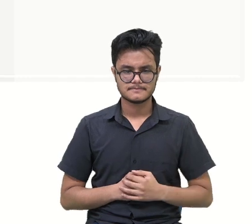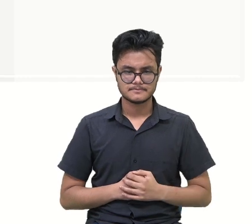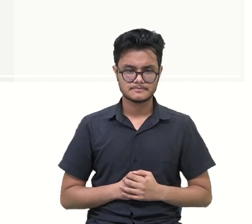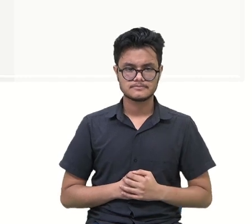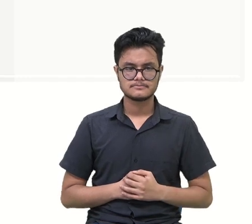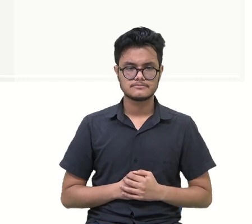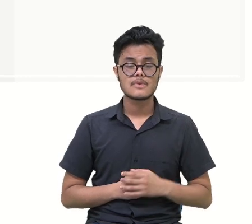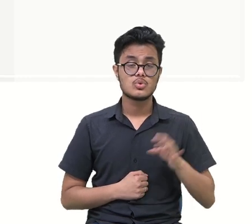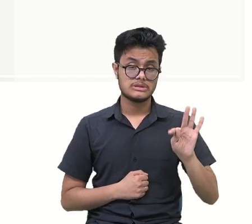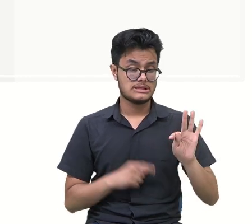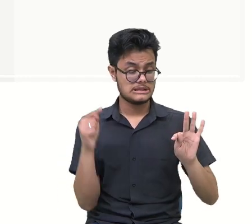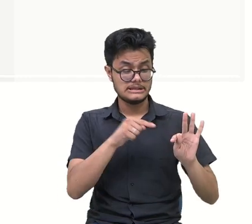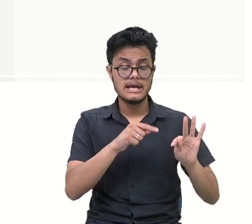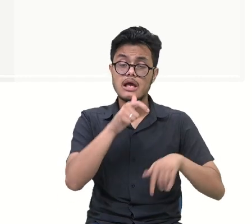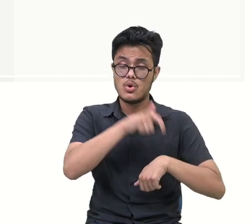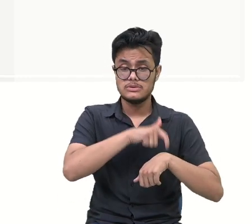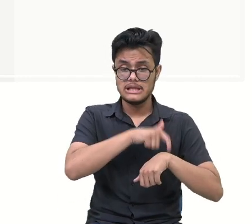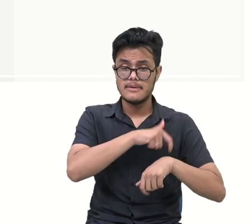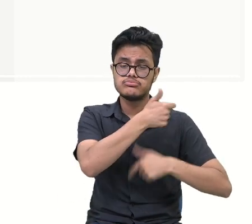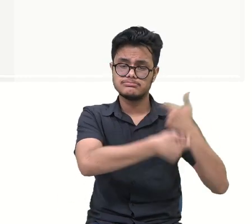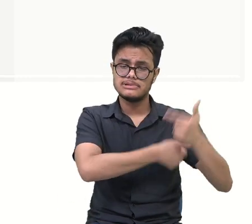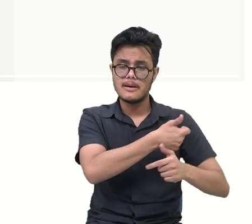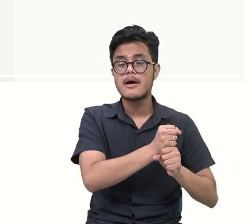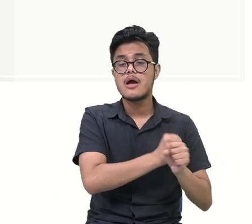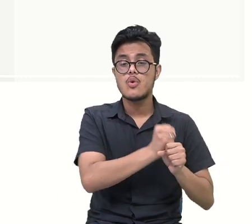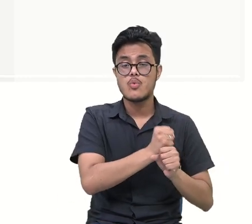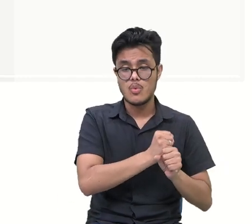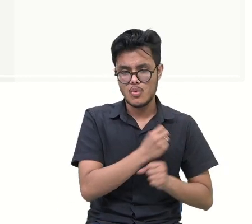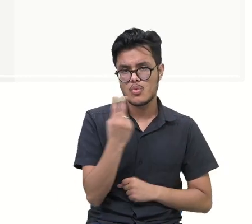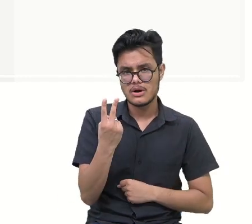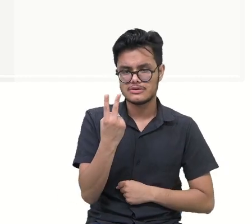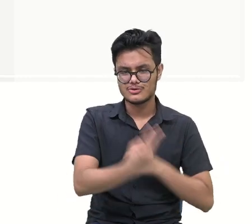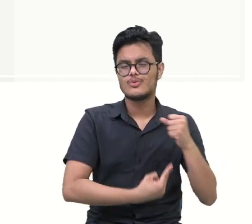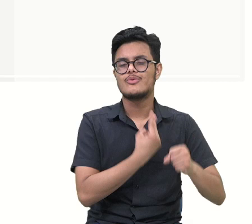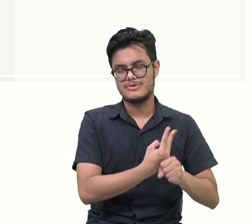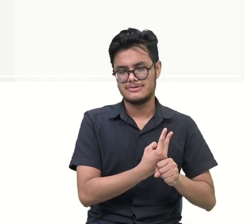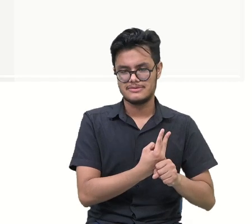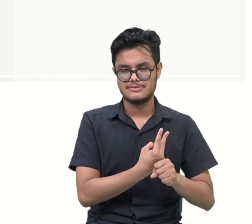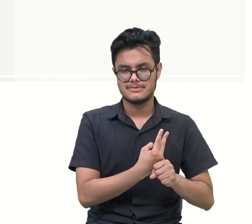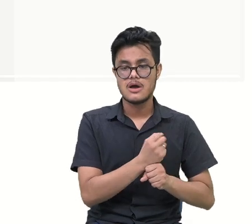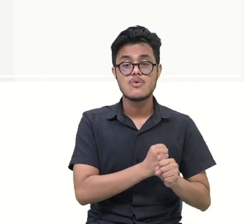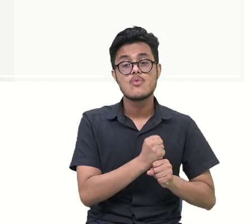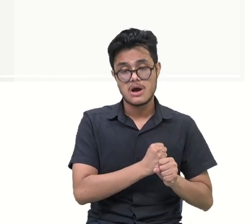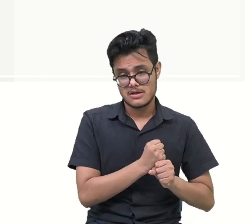é o tempo, né? E esse tempo é em anos, está aqui, ó.